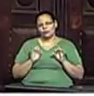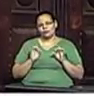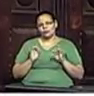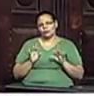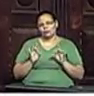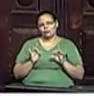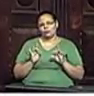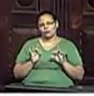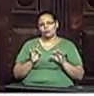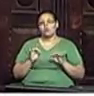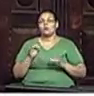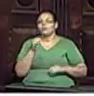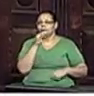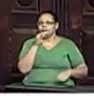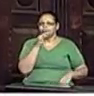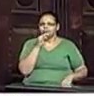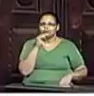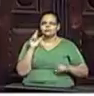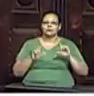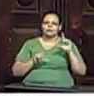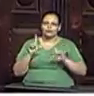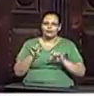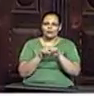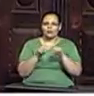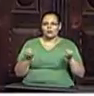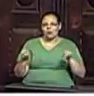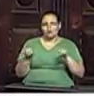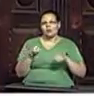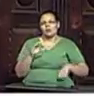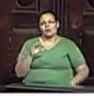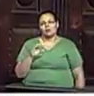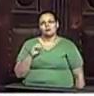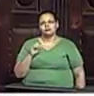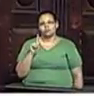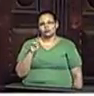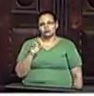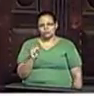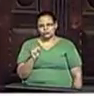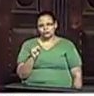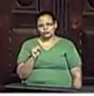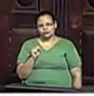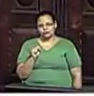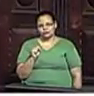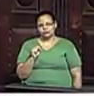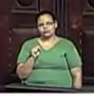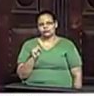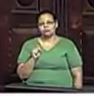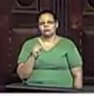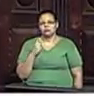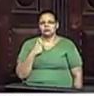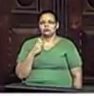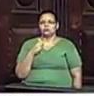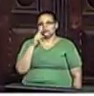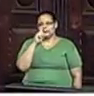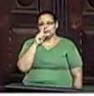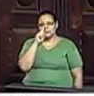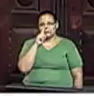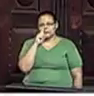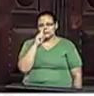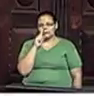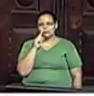milícias, TV a cabo, gás, e afirmei, correndo o risco